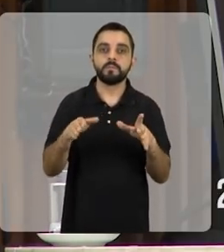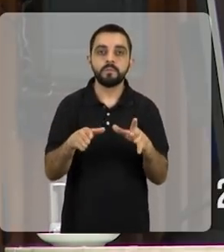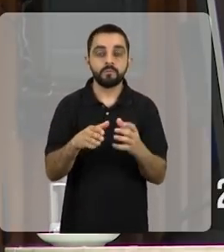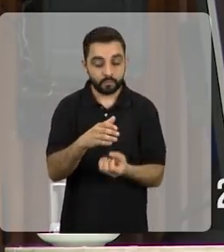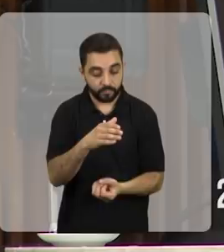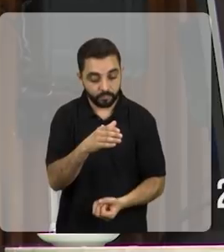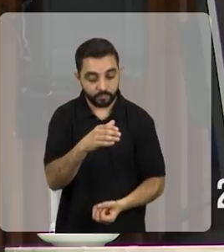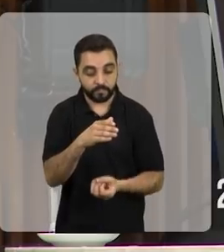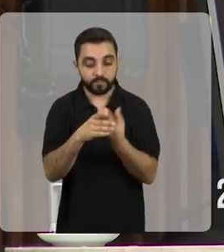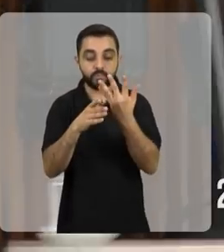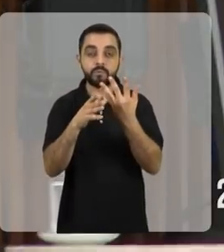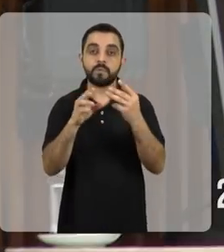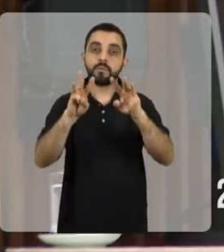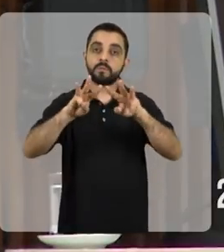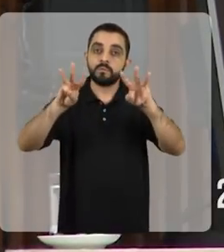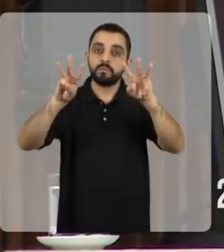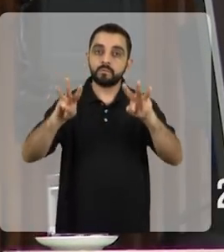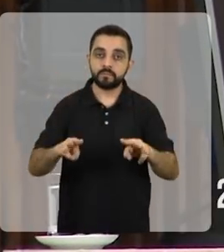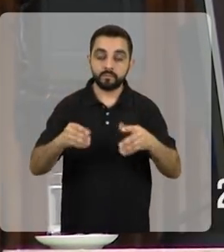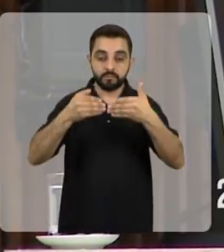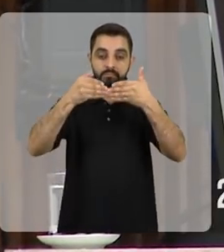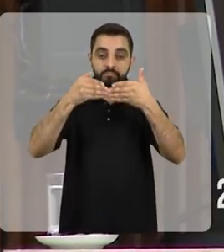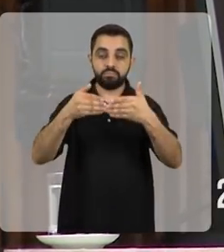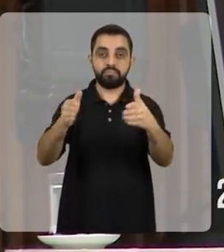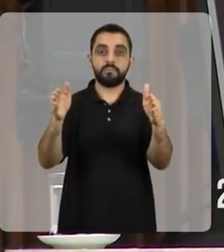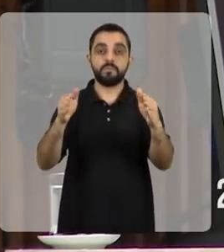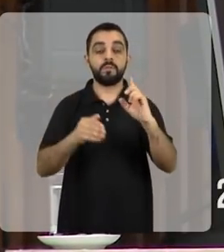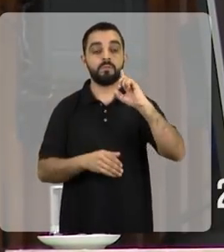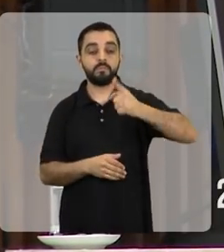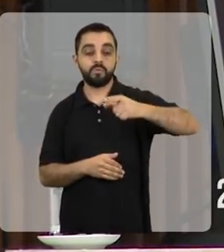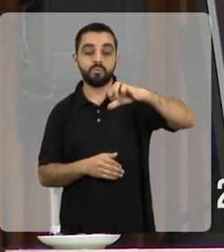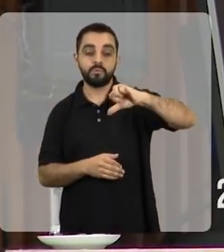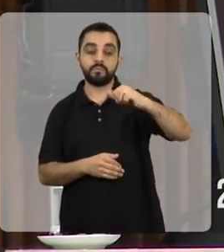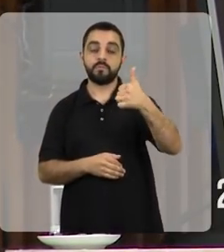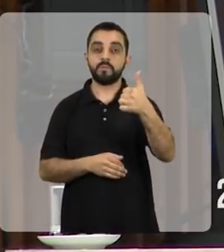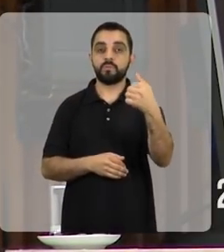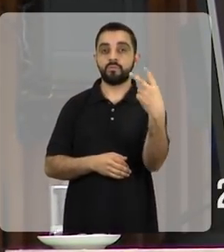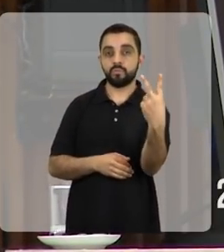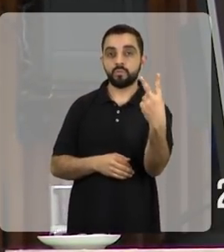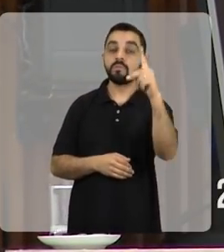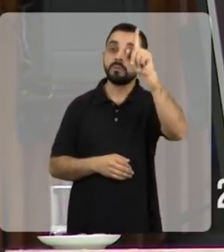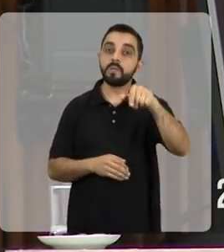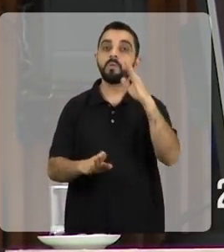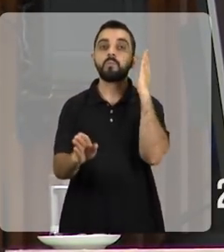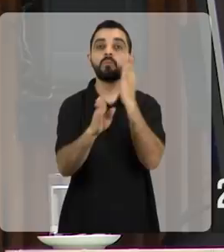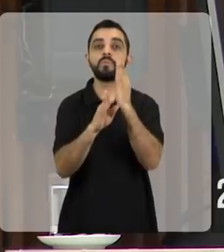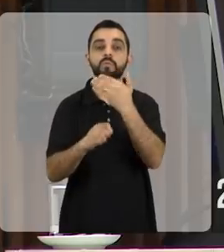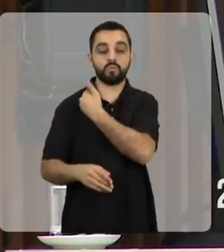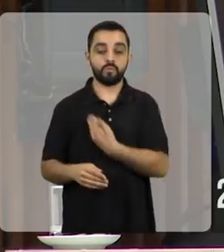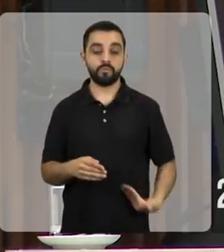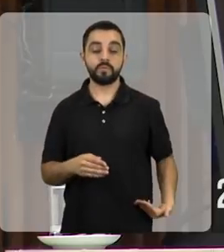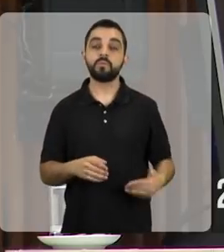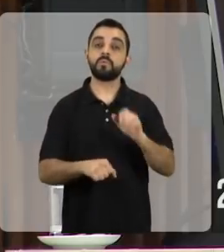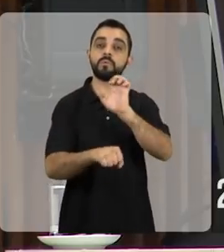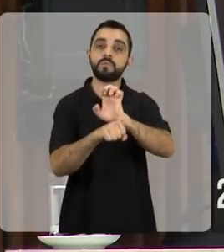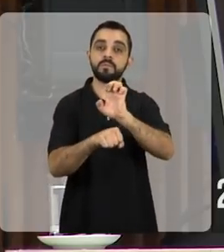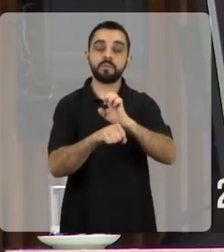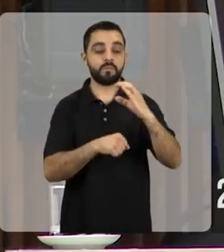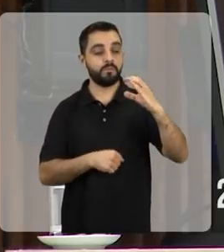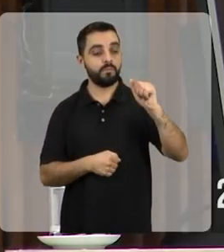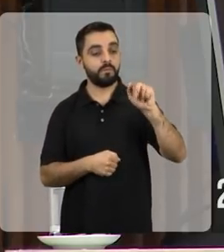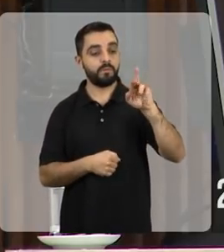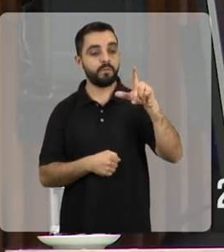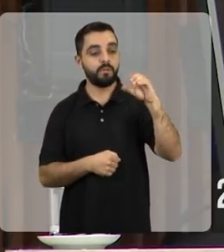foi fundada em 1912 foi por desejo do então presidente do estado carlos cavalcanti